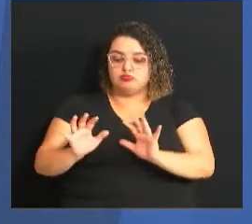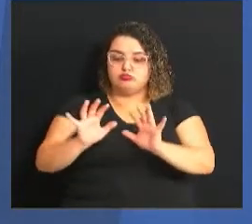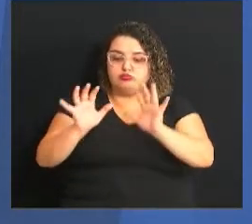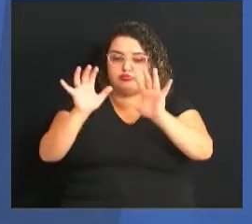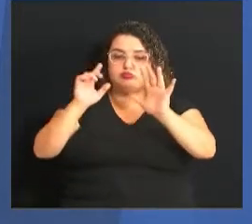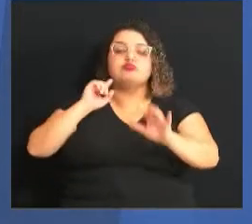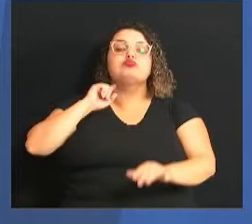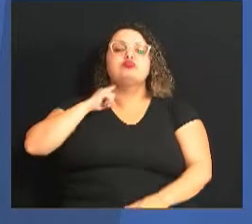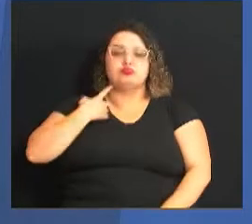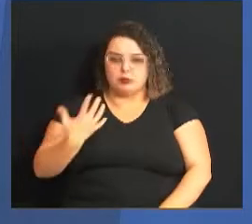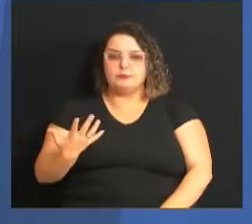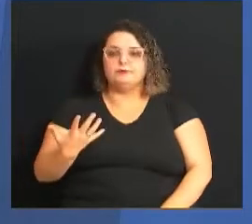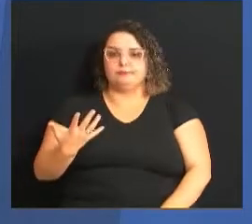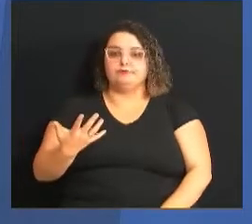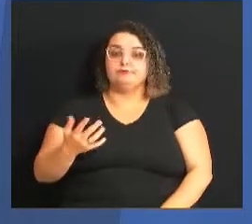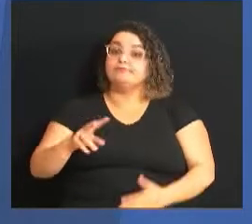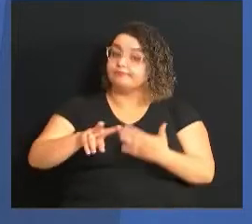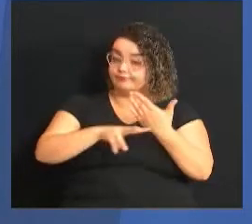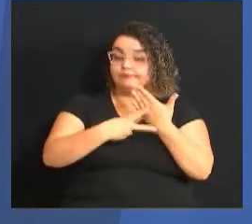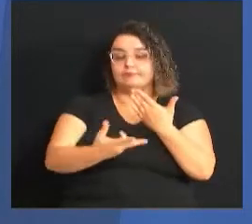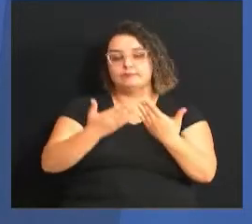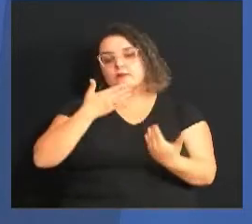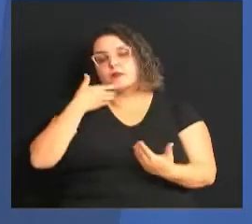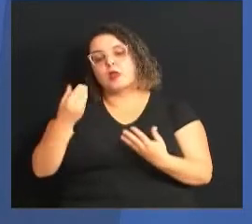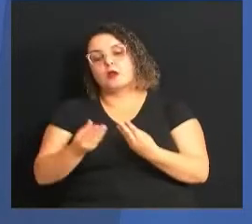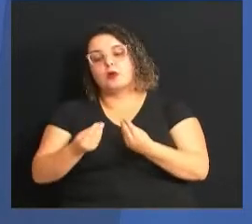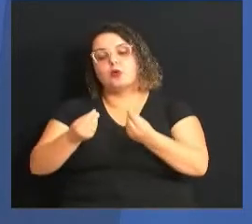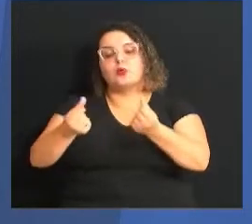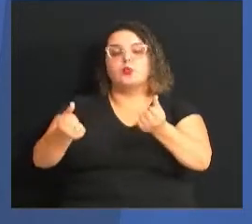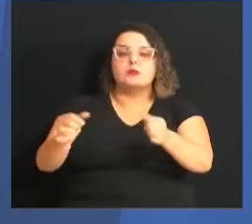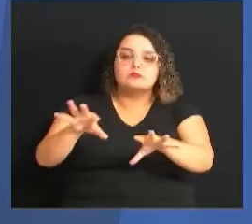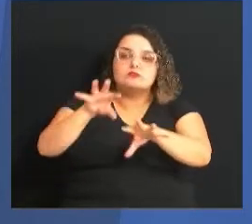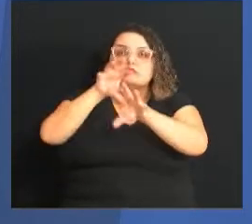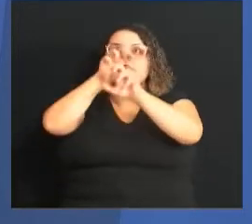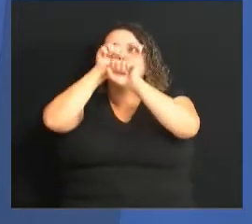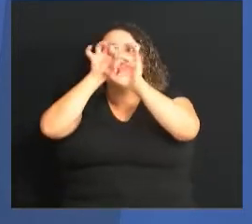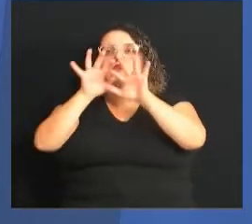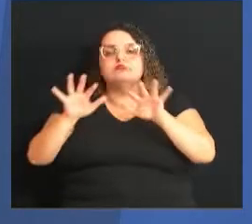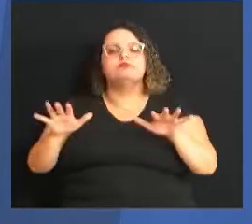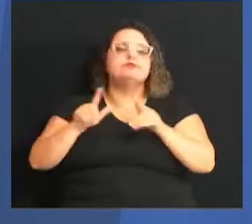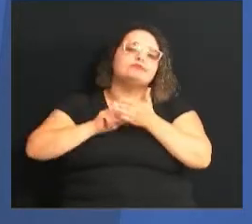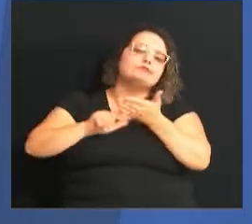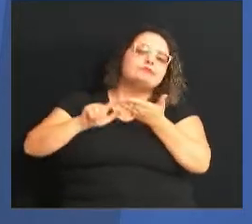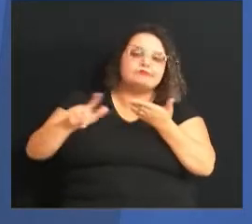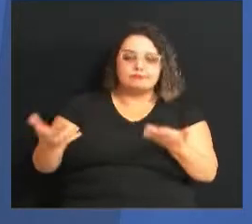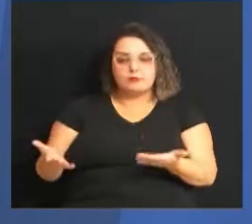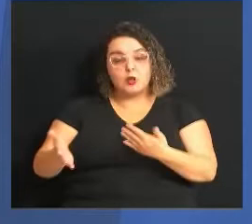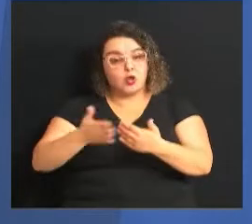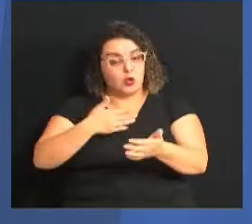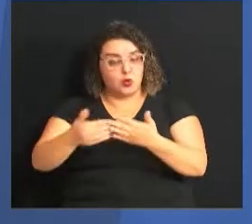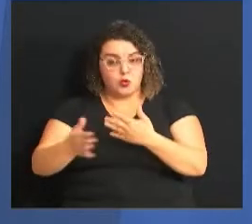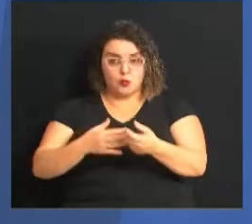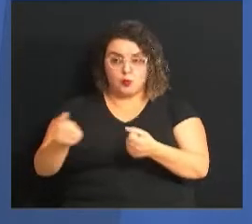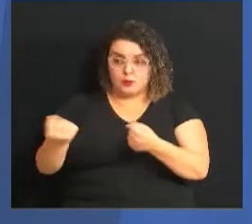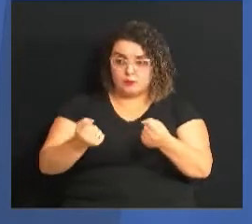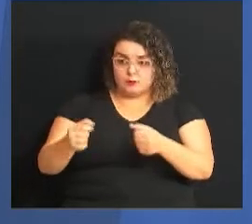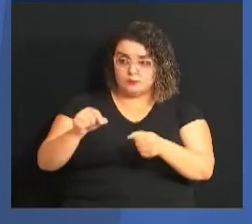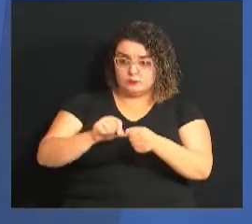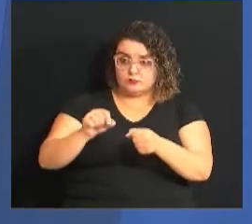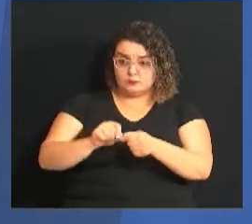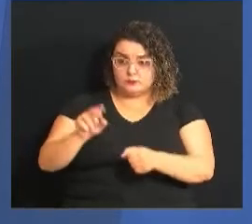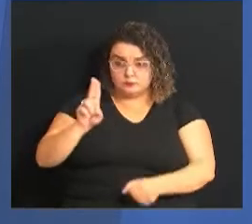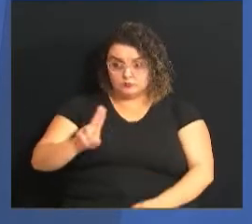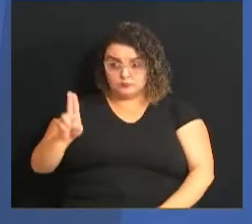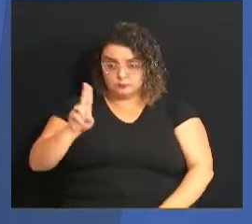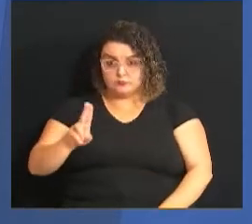poluentes e a consequente melhoria da qualidade do ar. O procedimento em qualquer veículo é feito com a utilização de uma